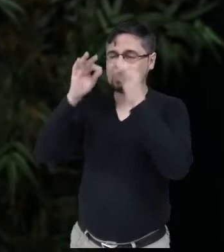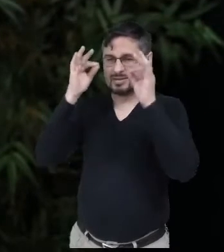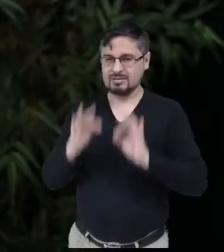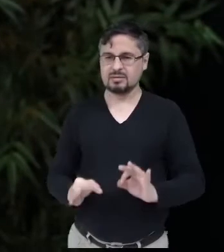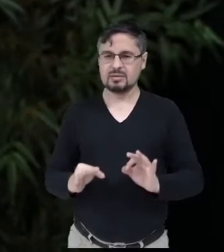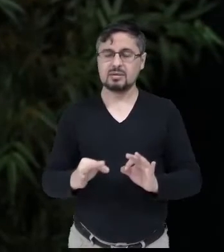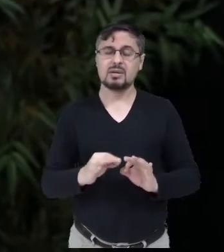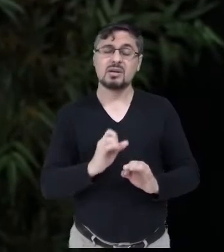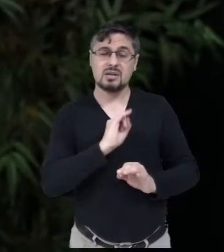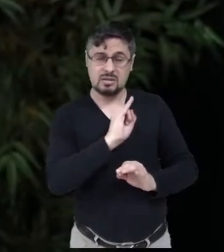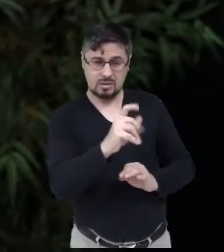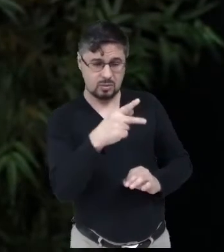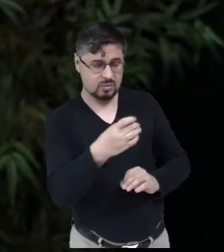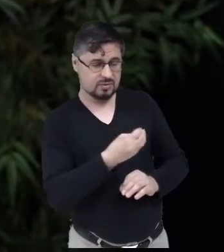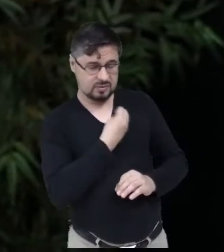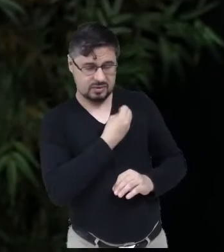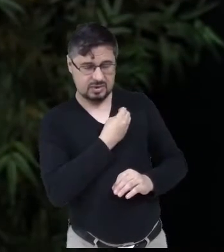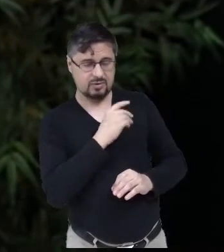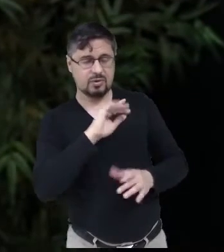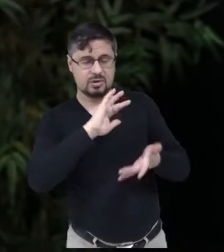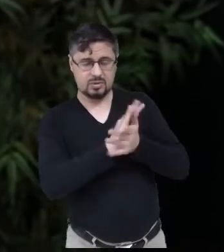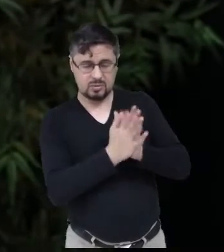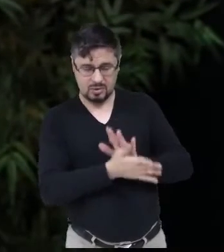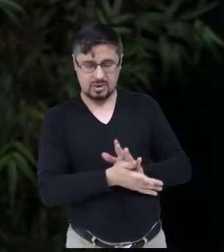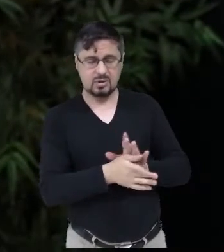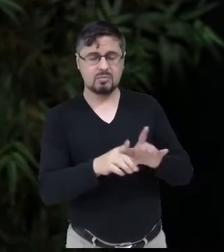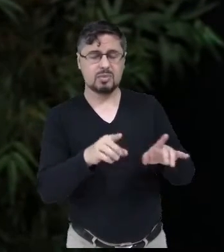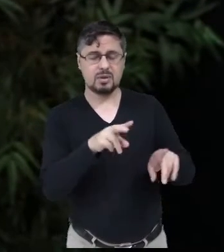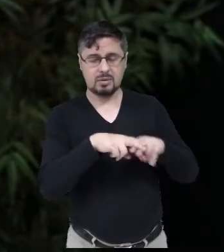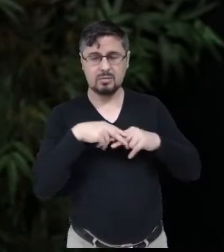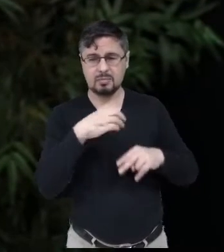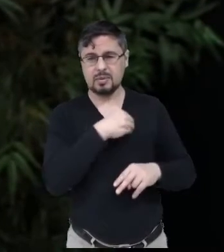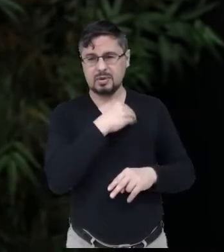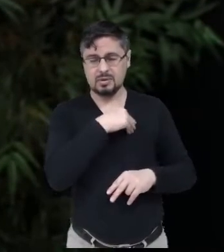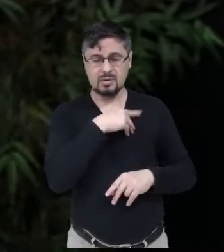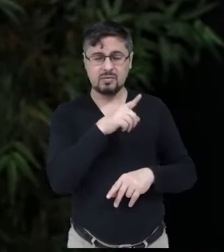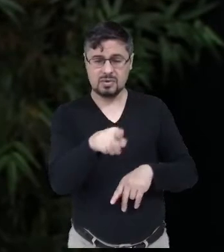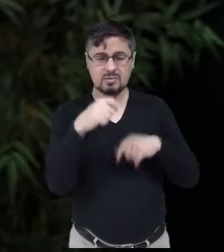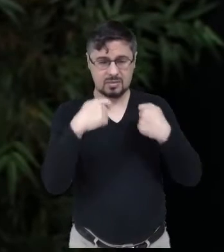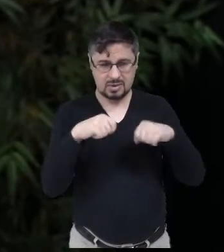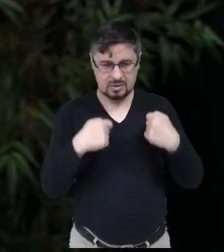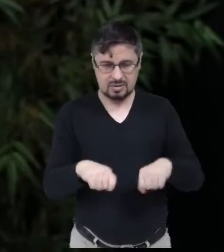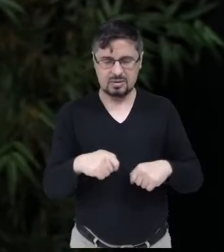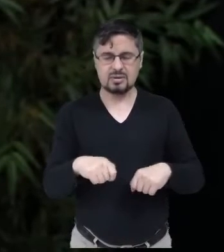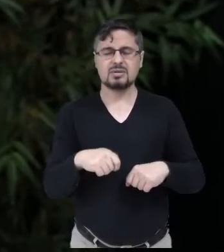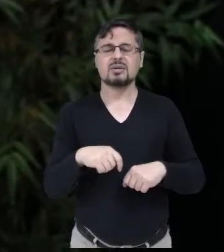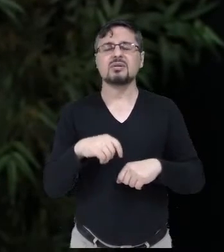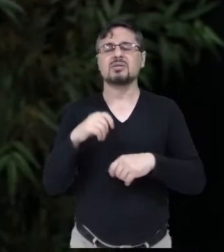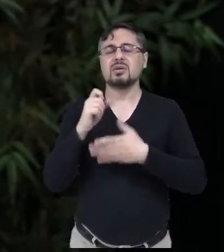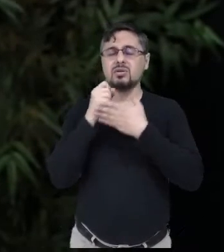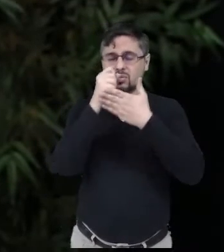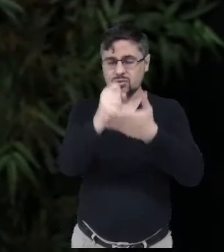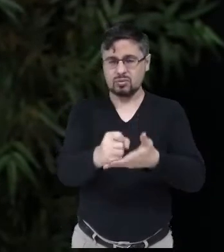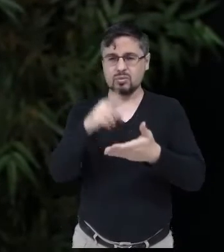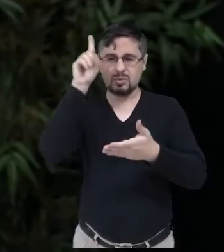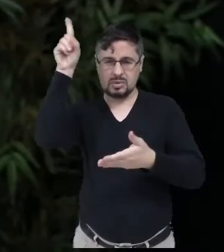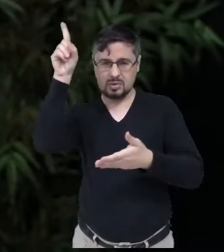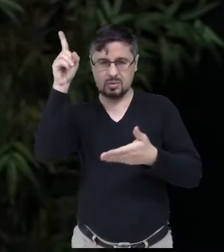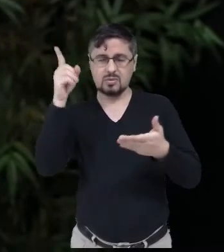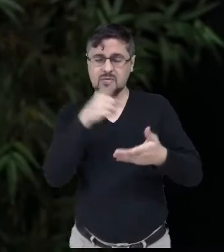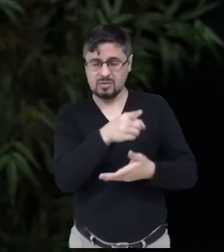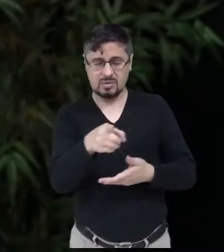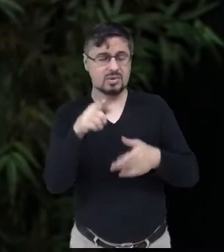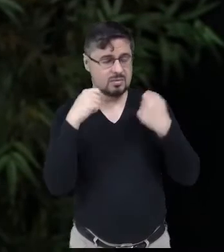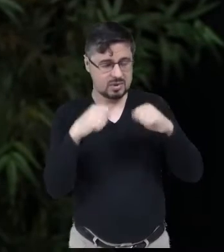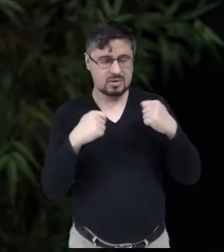você também, parecido com esse leproso, precisa de uma intervenção divina, você precisa, hoje à noite, vir a